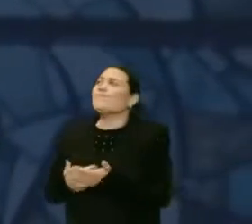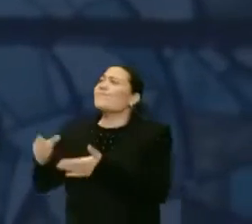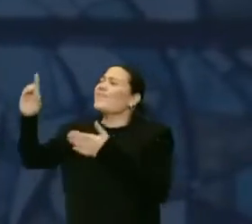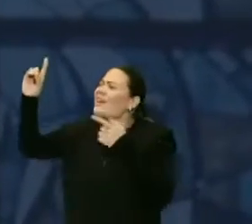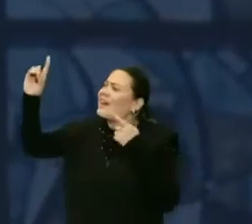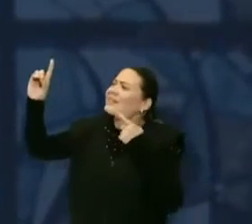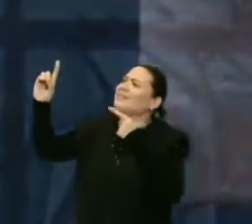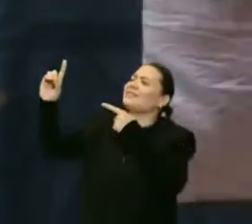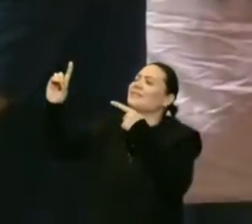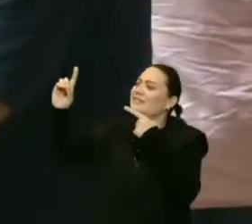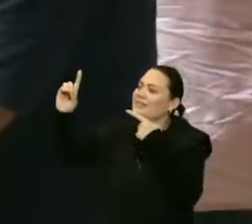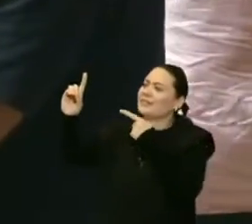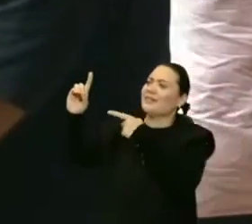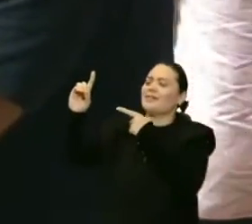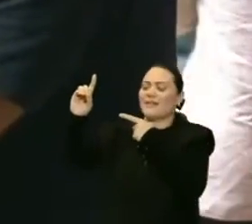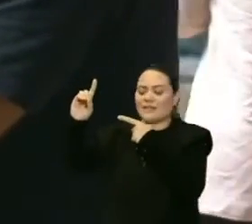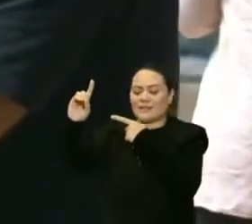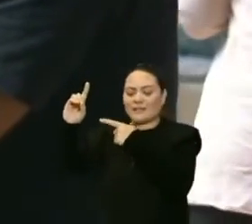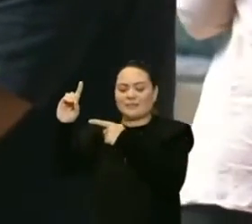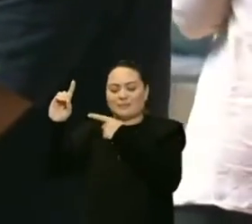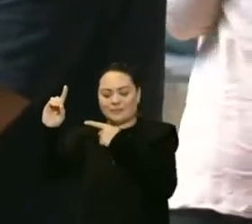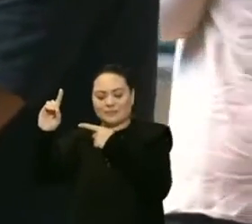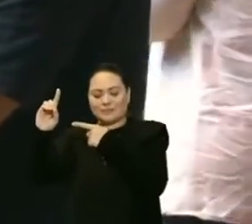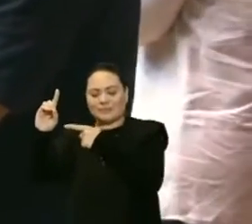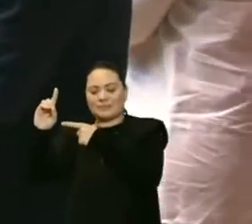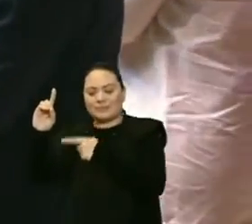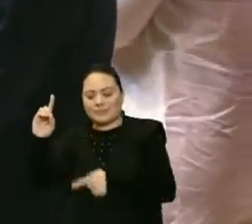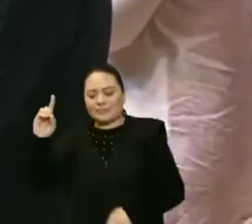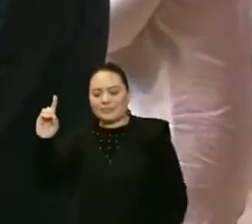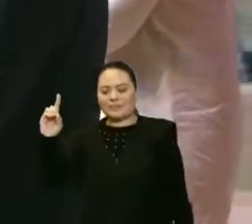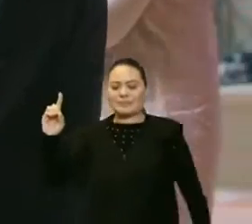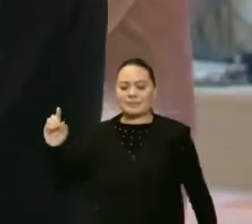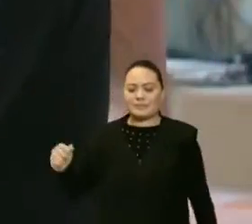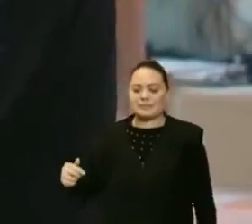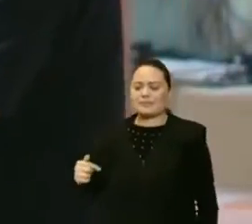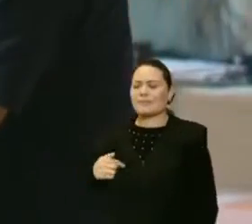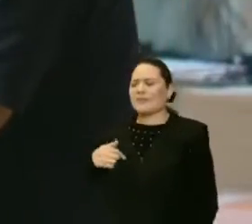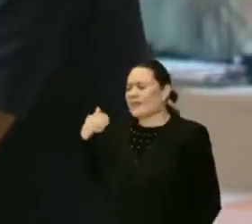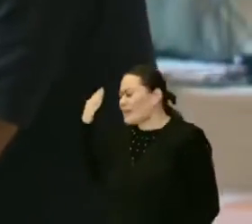Confio em Ti.